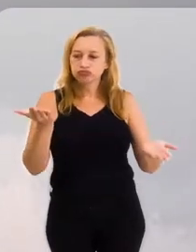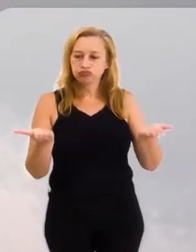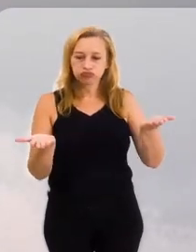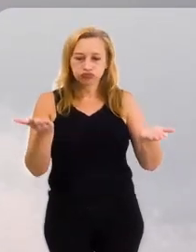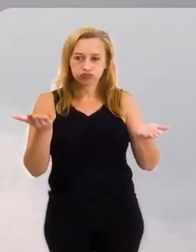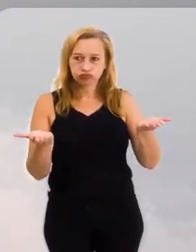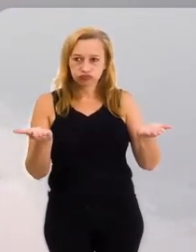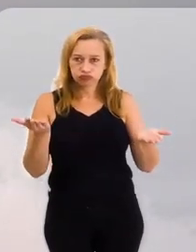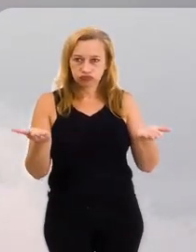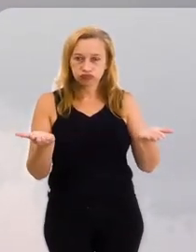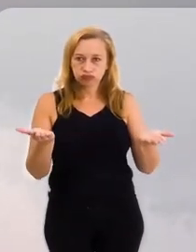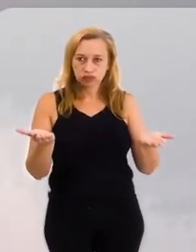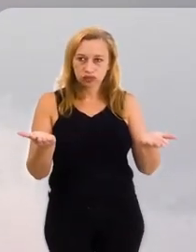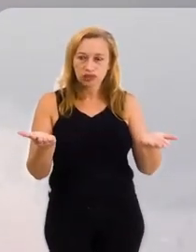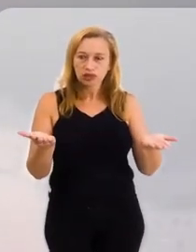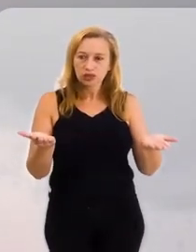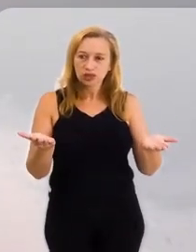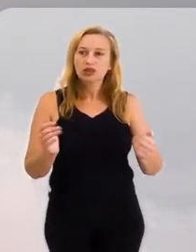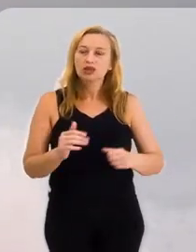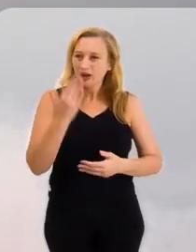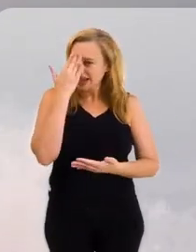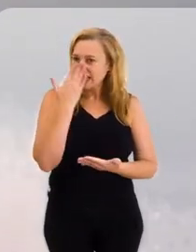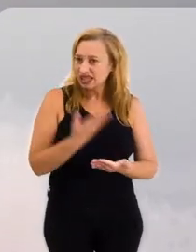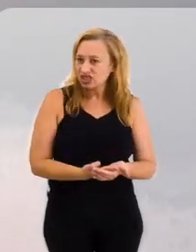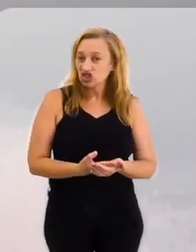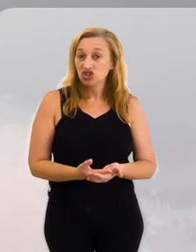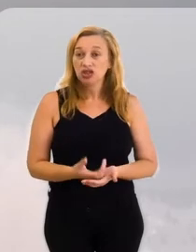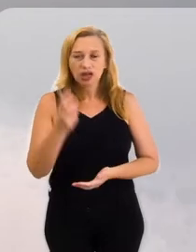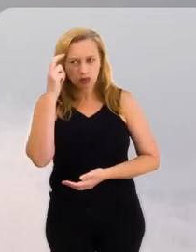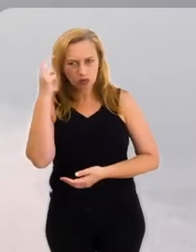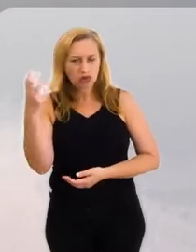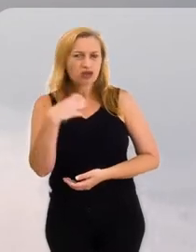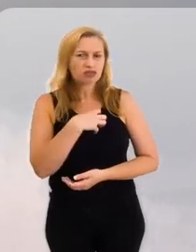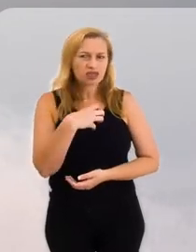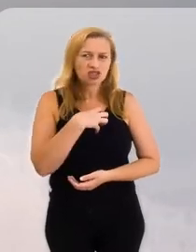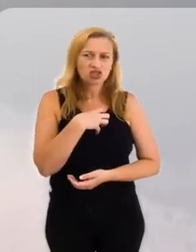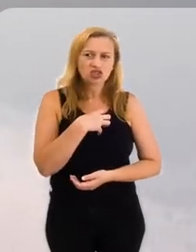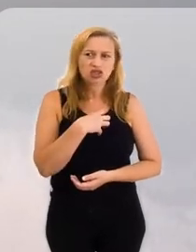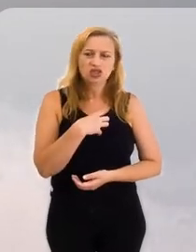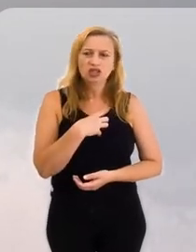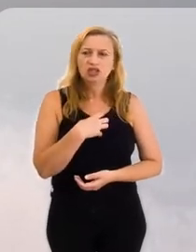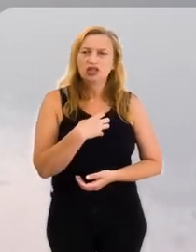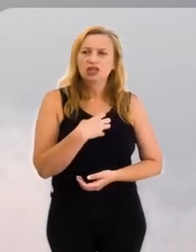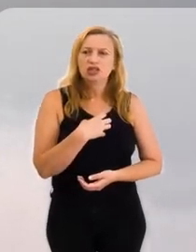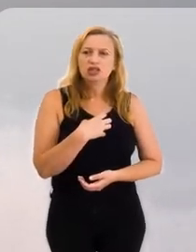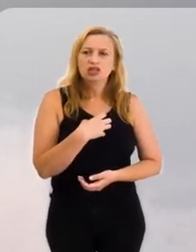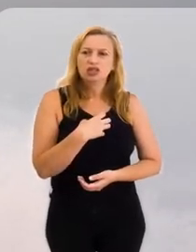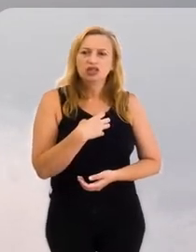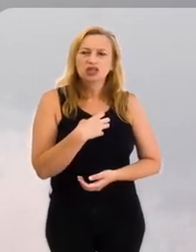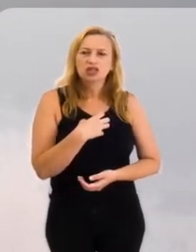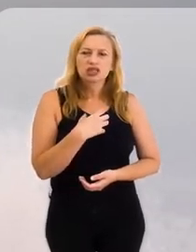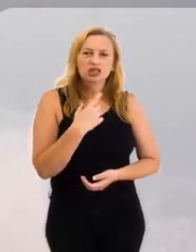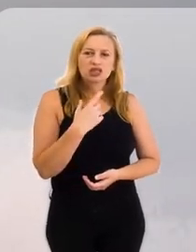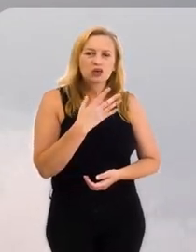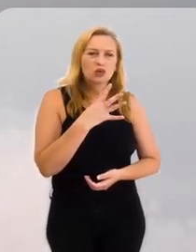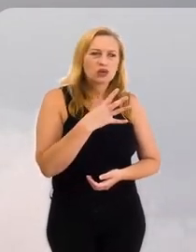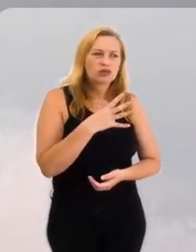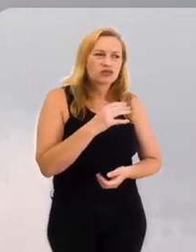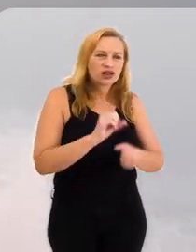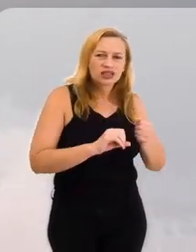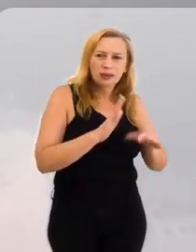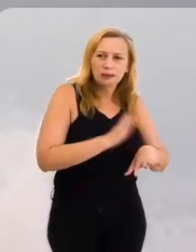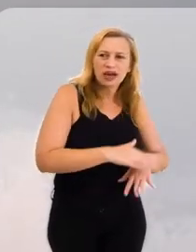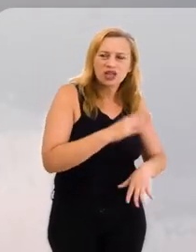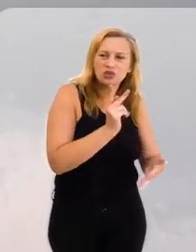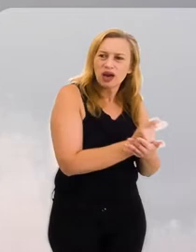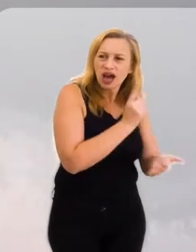balança que tende mais para o Sombrio E aí eu acredito que existe na TV é natural nesse sentido explorar mais os londrinos que o